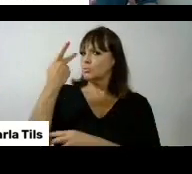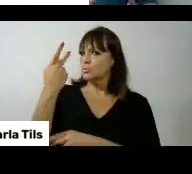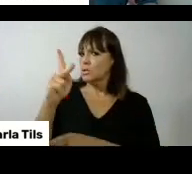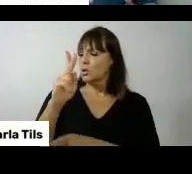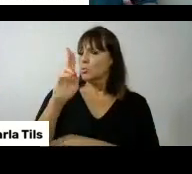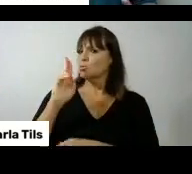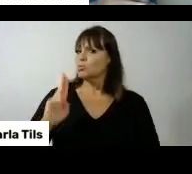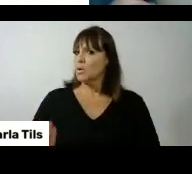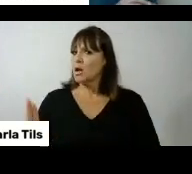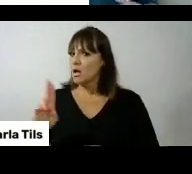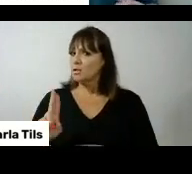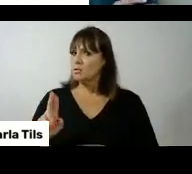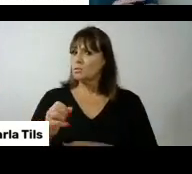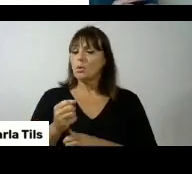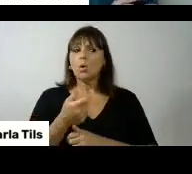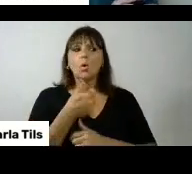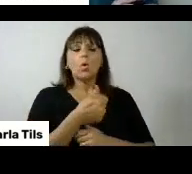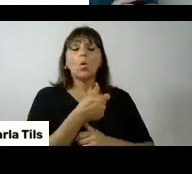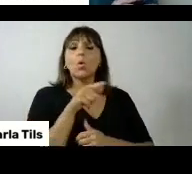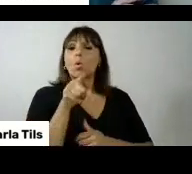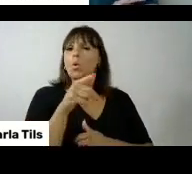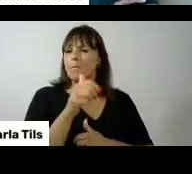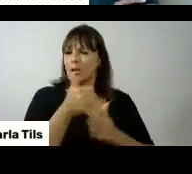seu colaborador que utiliza tecnologia assistiva?